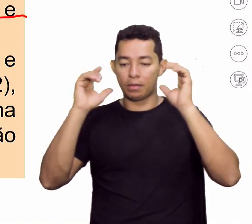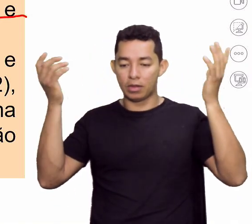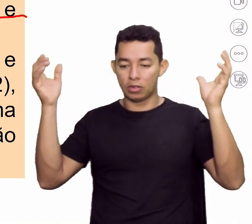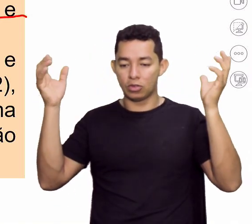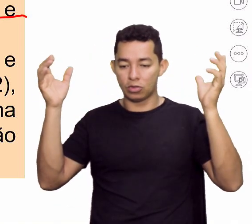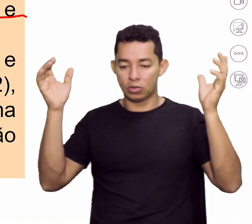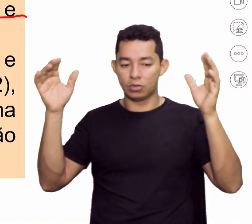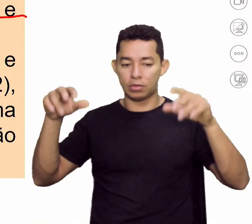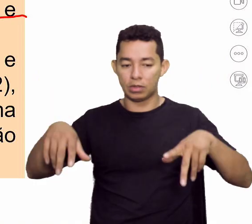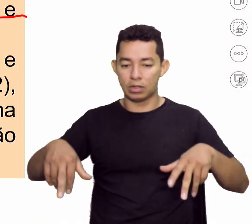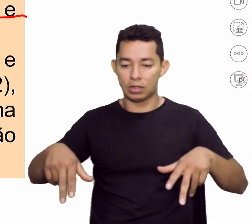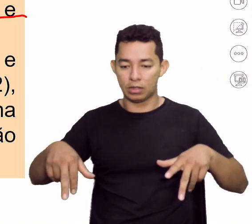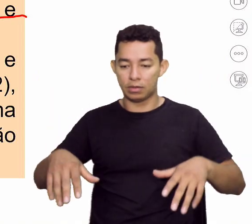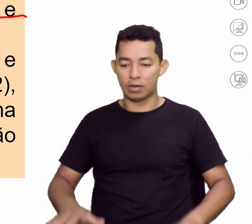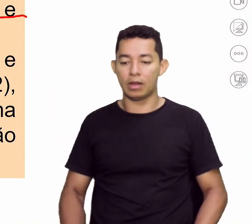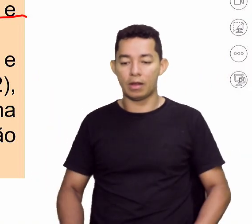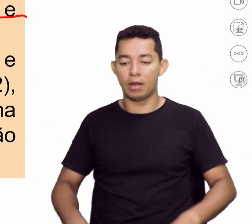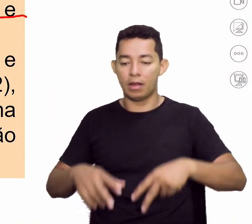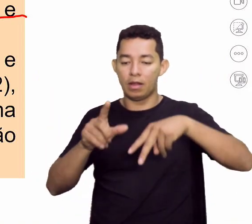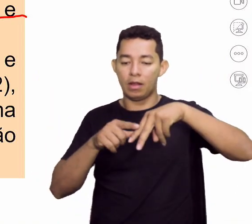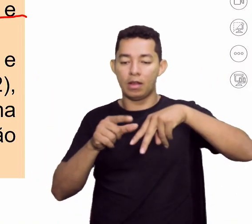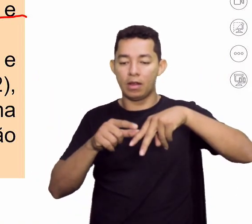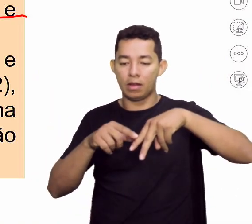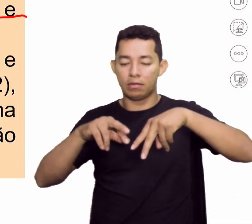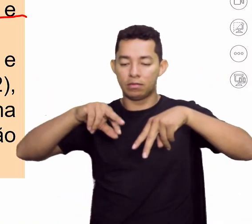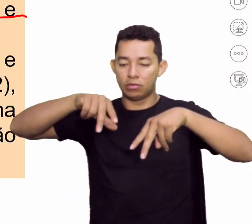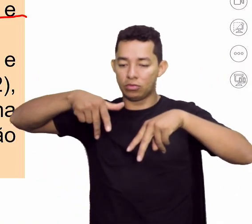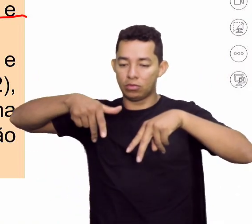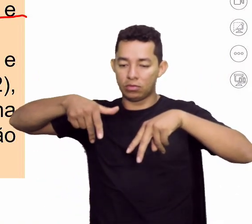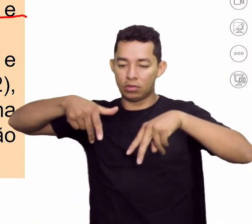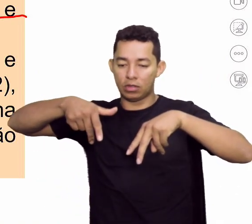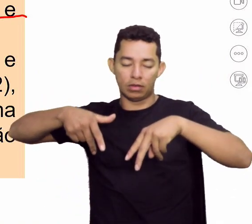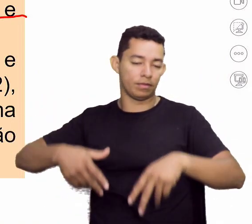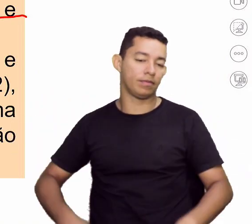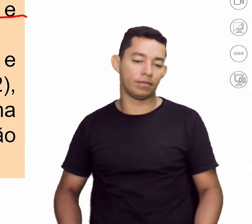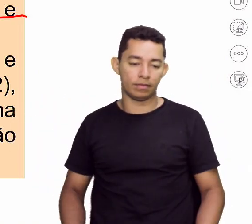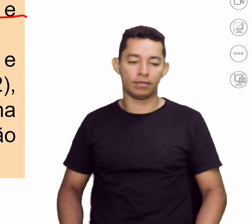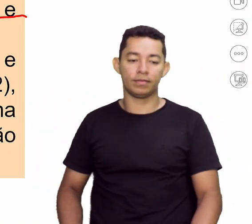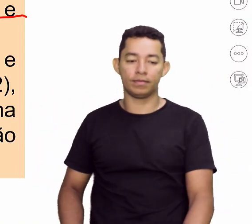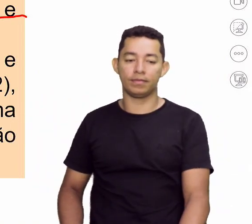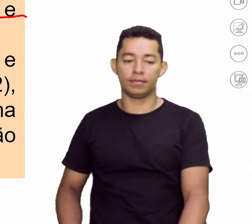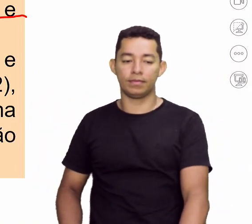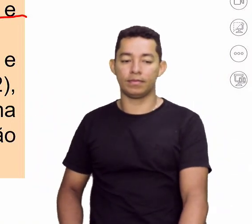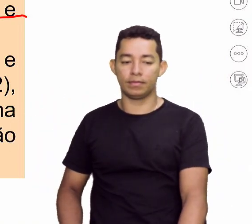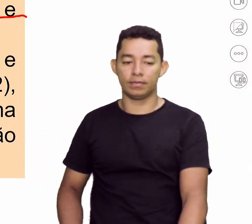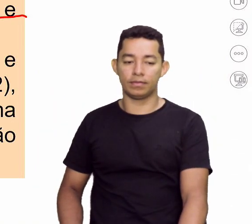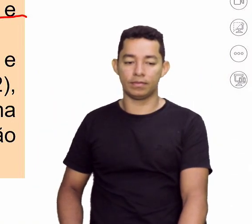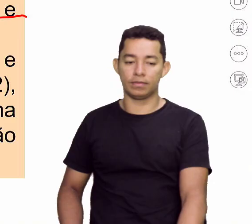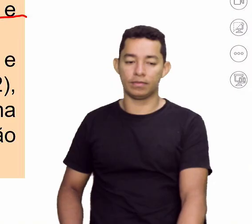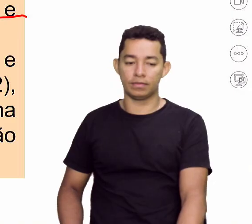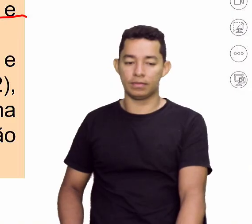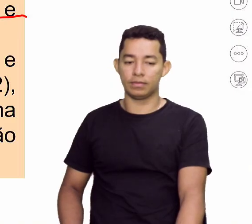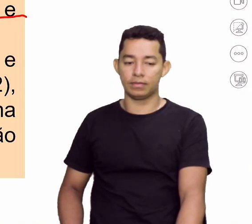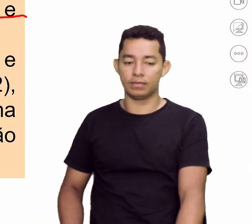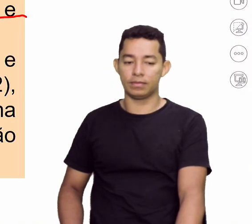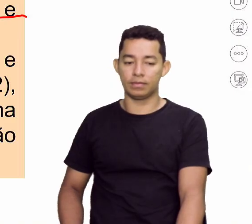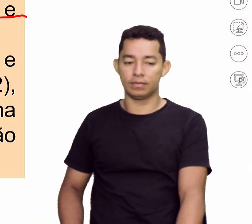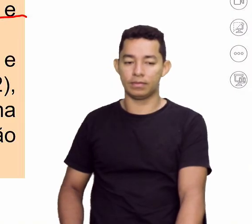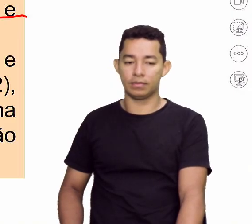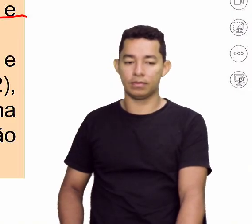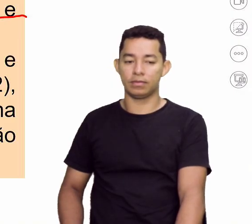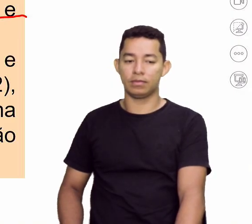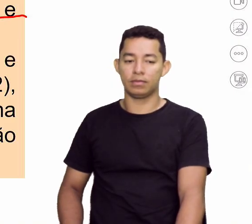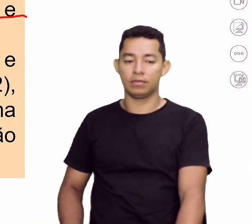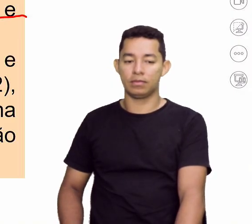braços e as pernas, todos de perfil. Então, vai vendo aí as regras. Senão você vai